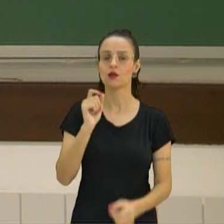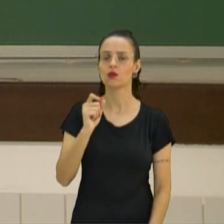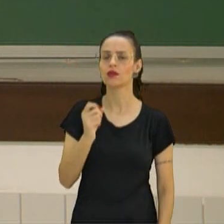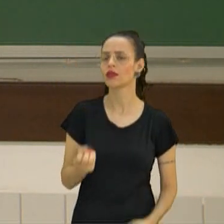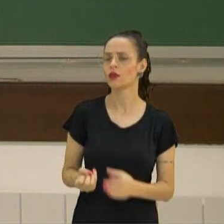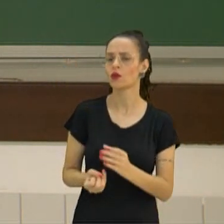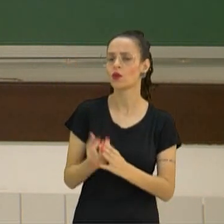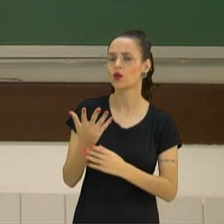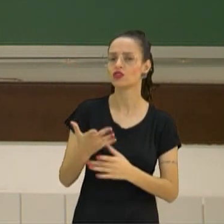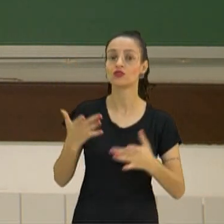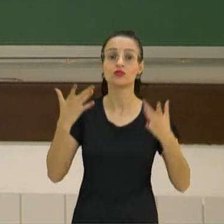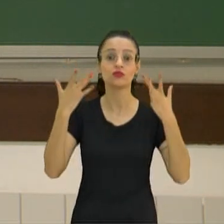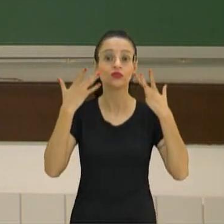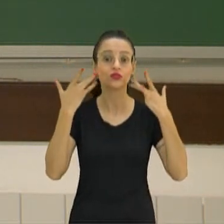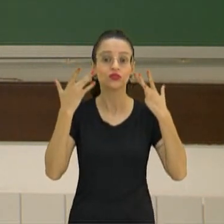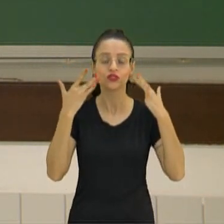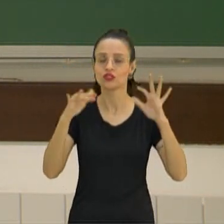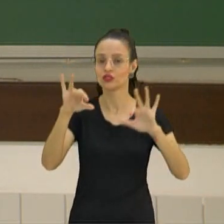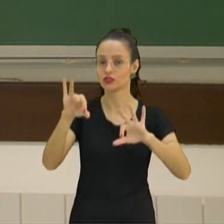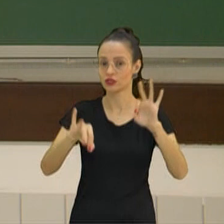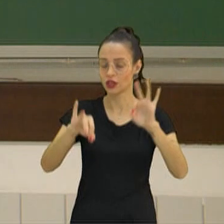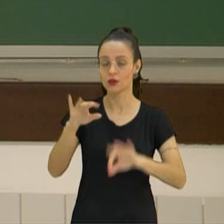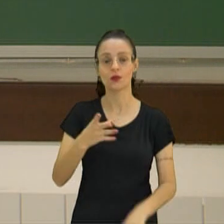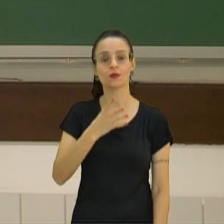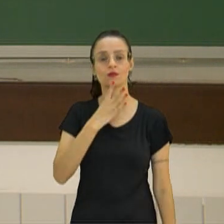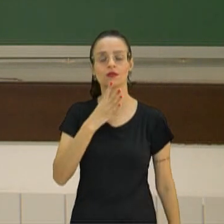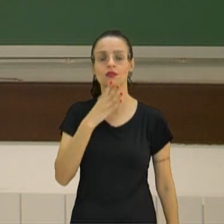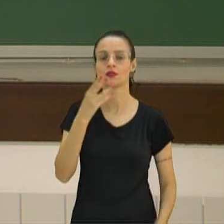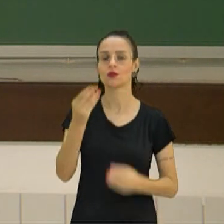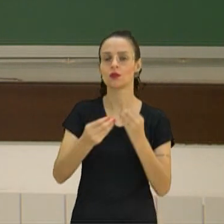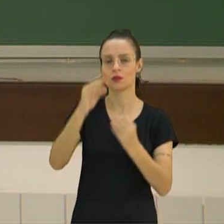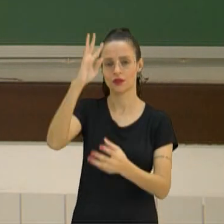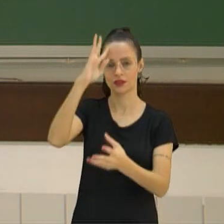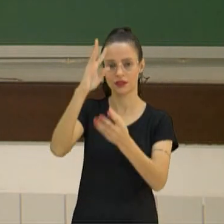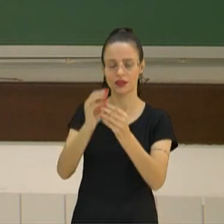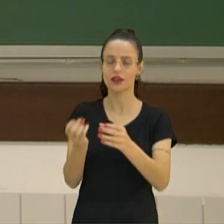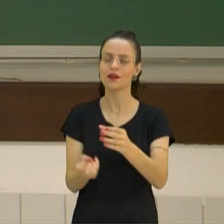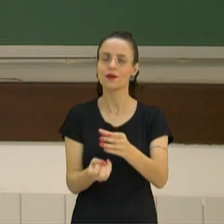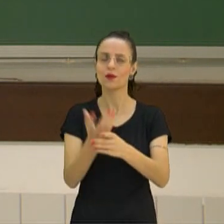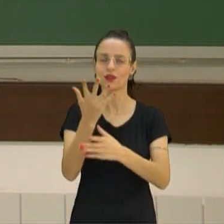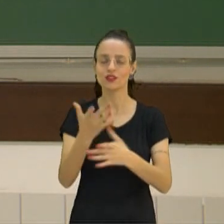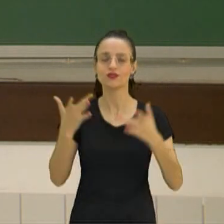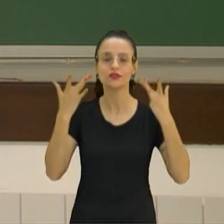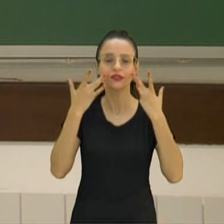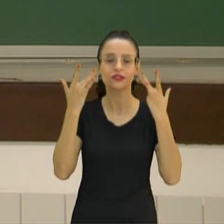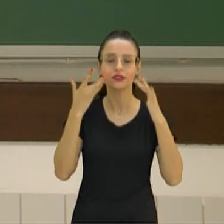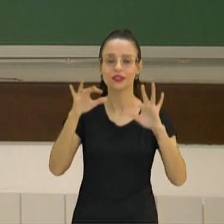do teatro. A gente vai conhecer um pouquinho e entender um pouquinho sobre a origem do teatro.